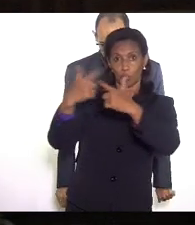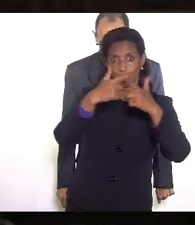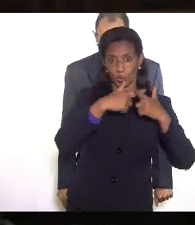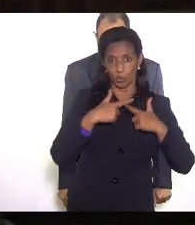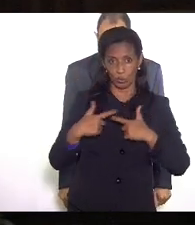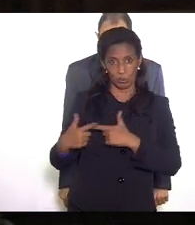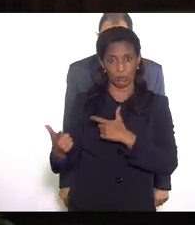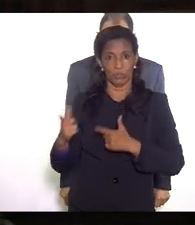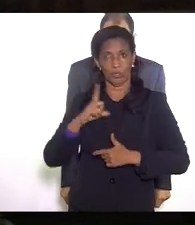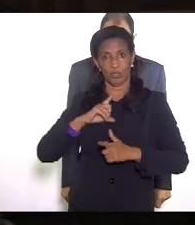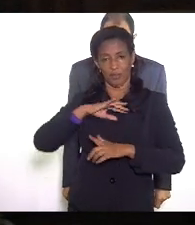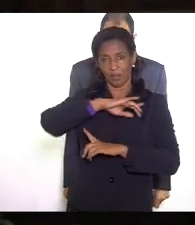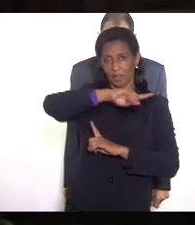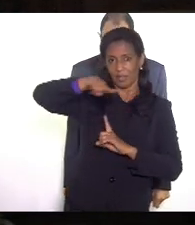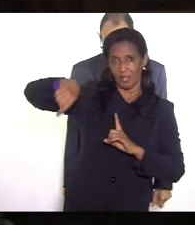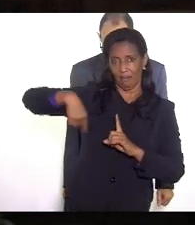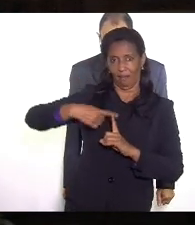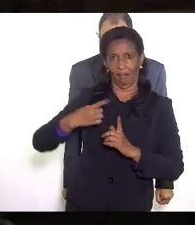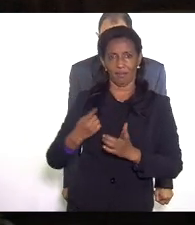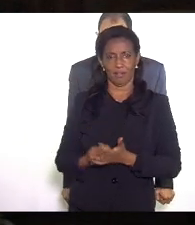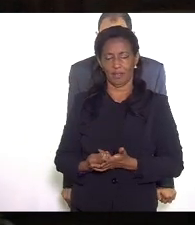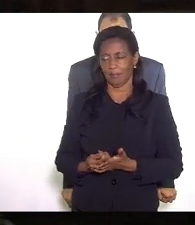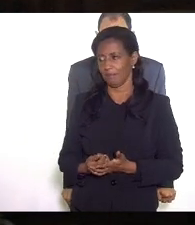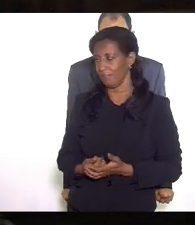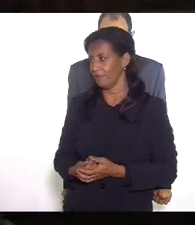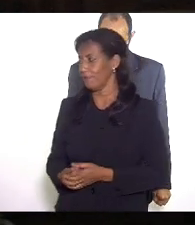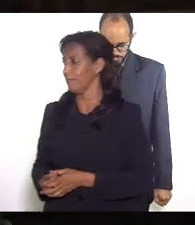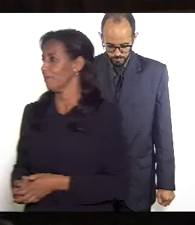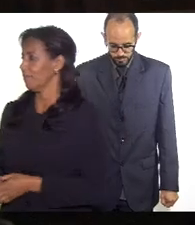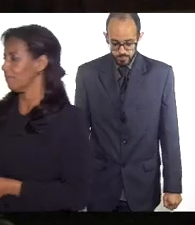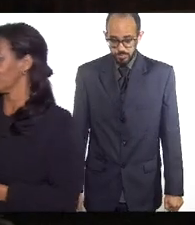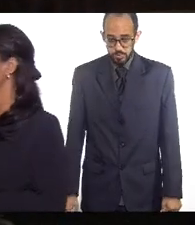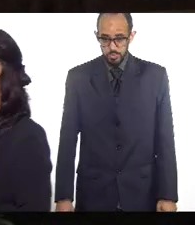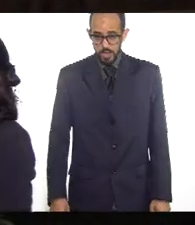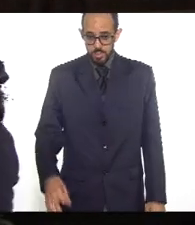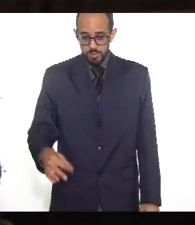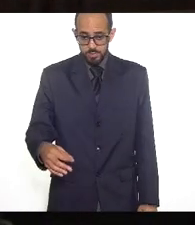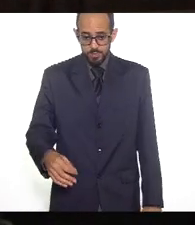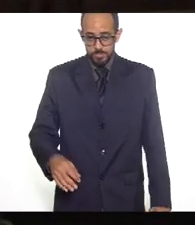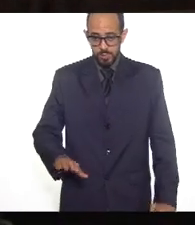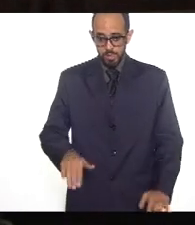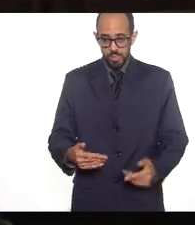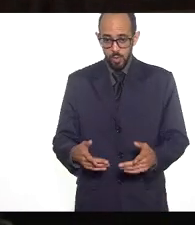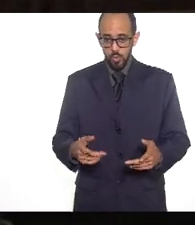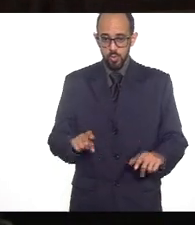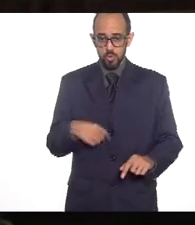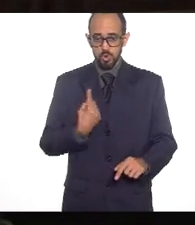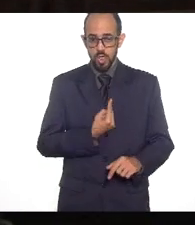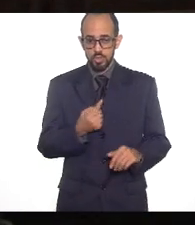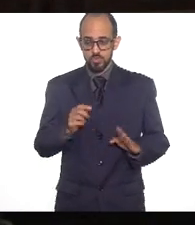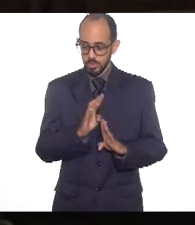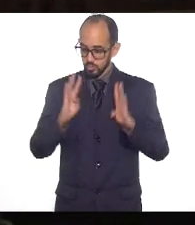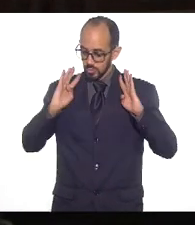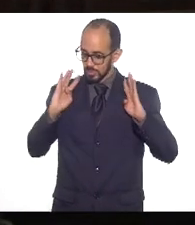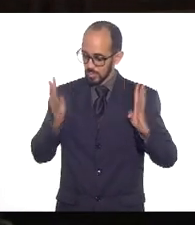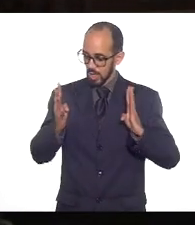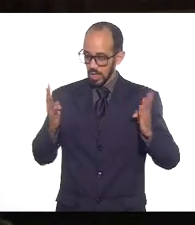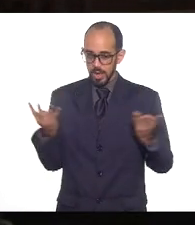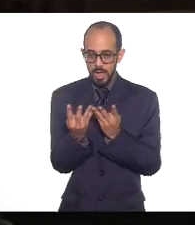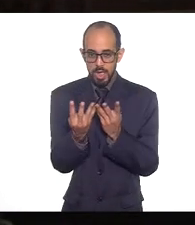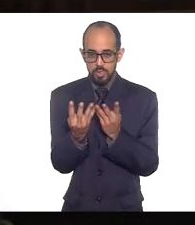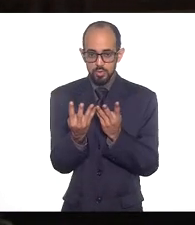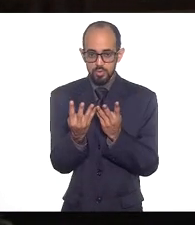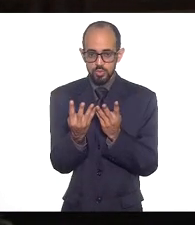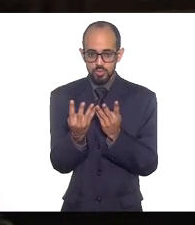que nós ficamos cercados aqui não é isso nos Paulo como uma Cidadela aparecia aqui um